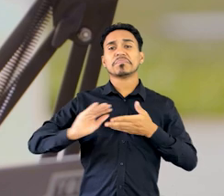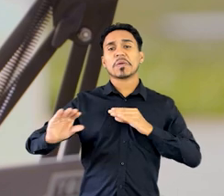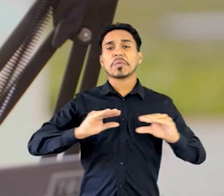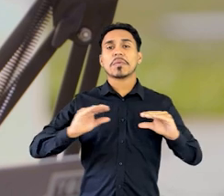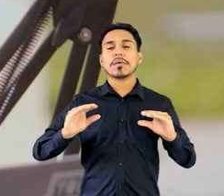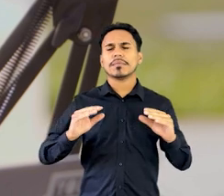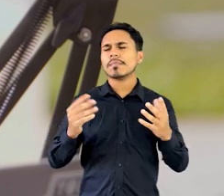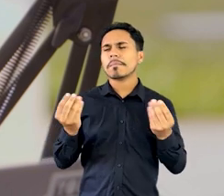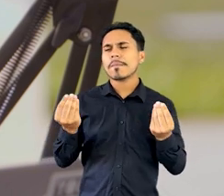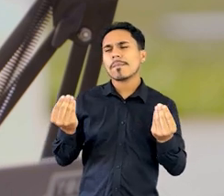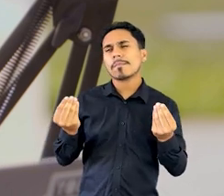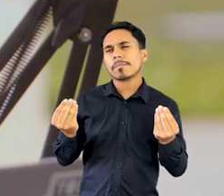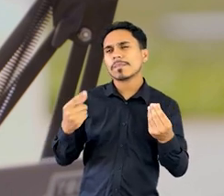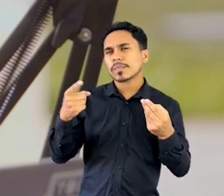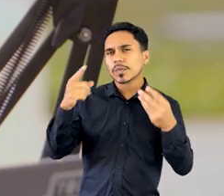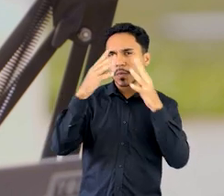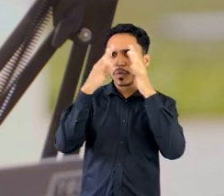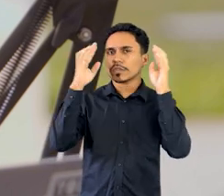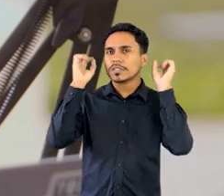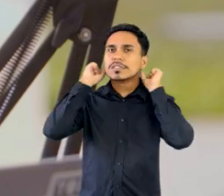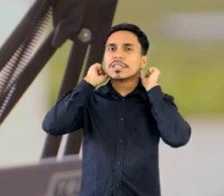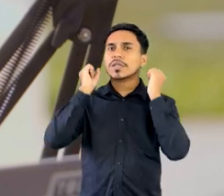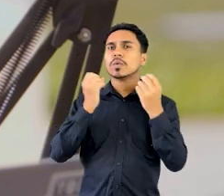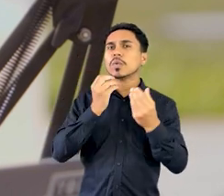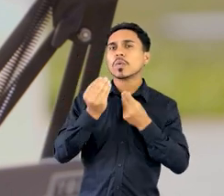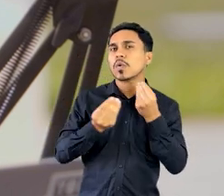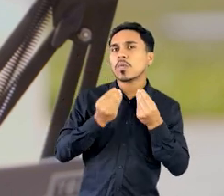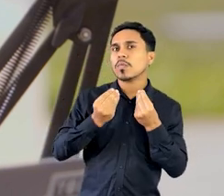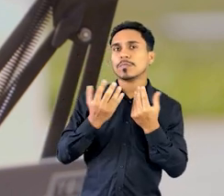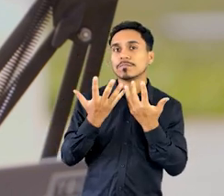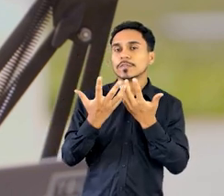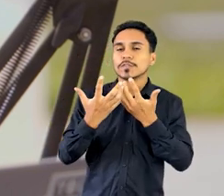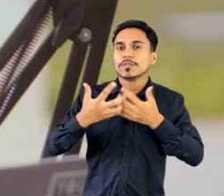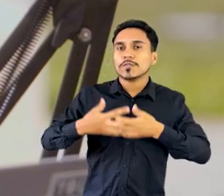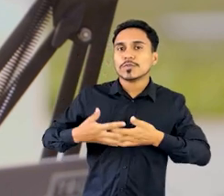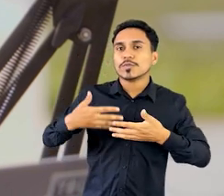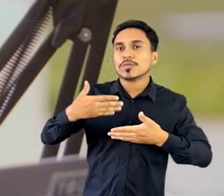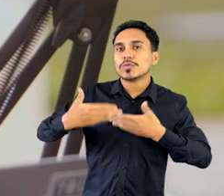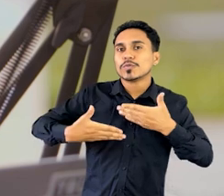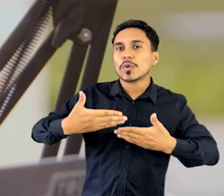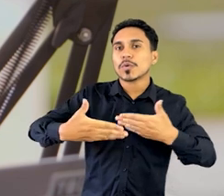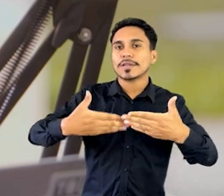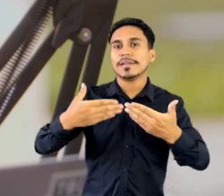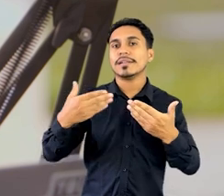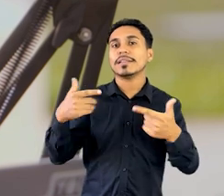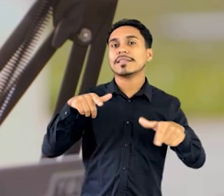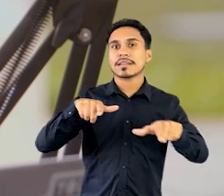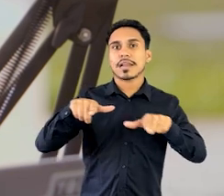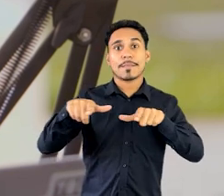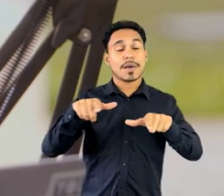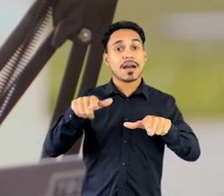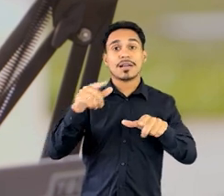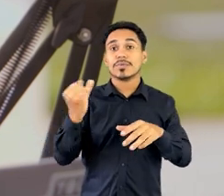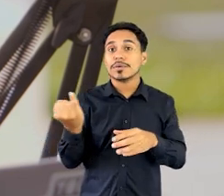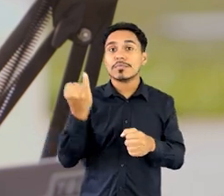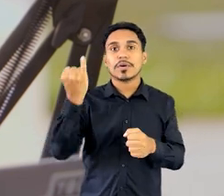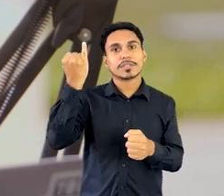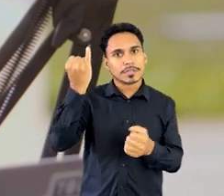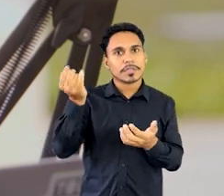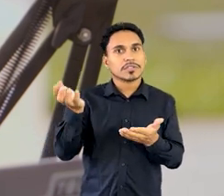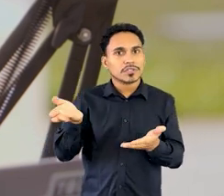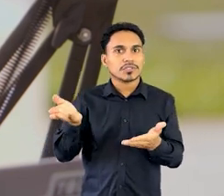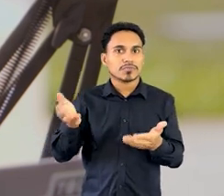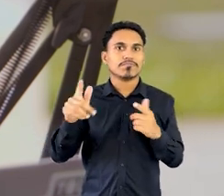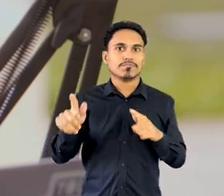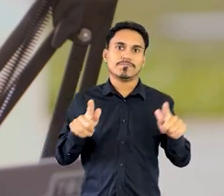Conselho como ele age como esses movimentos acontecem eh enfim um pouco sobre esse trabalho tão